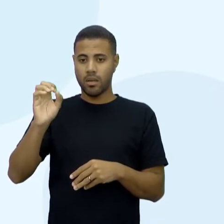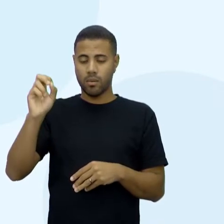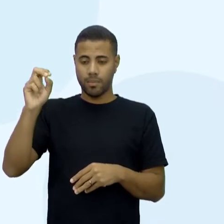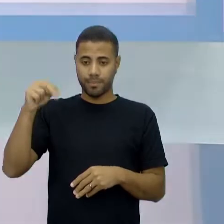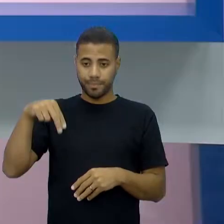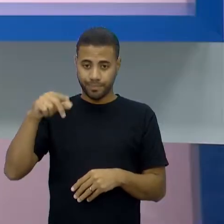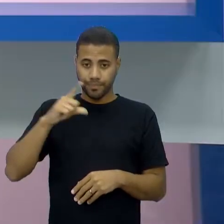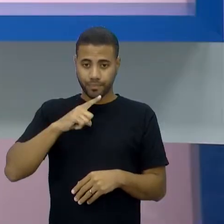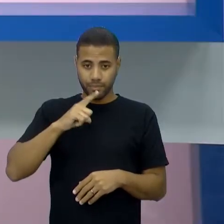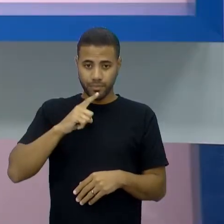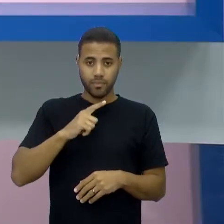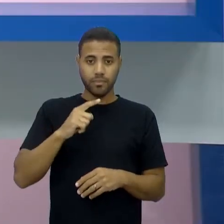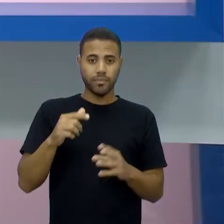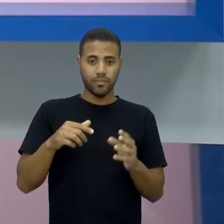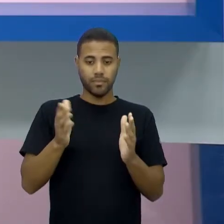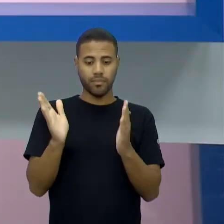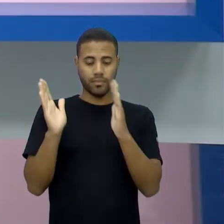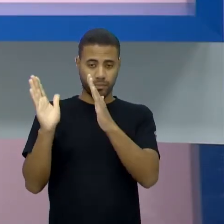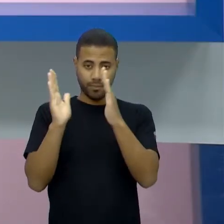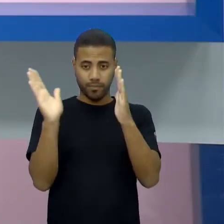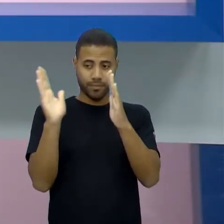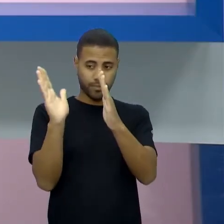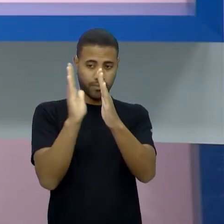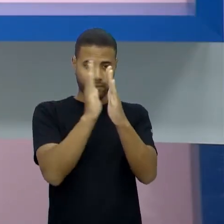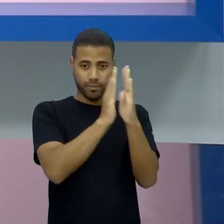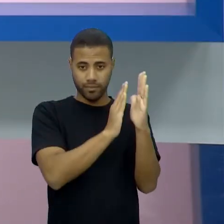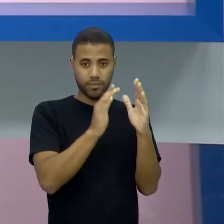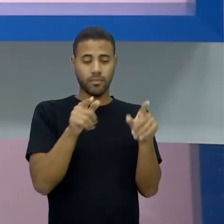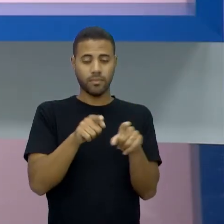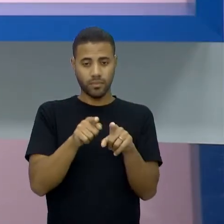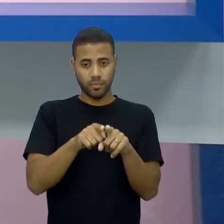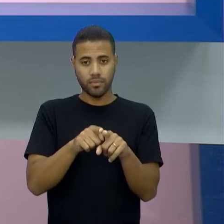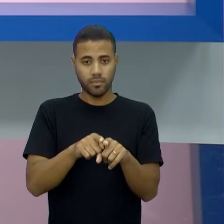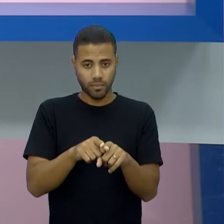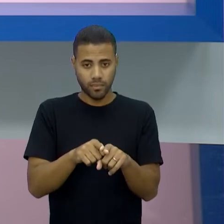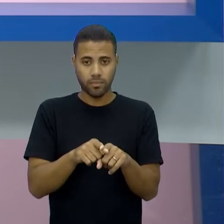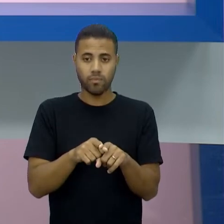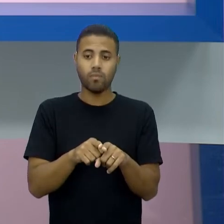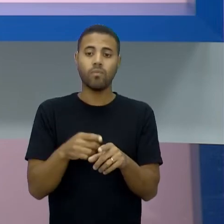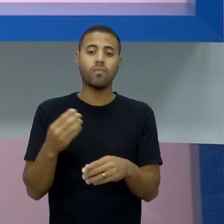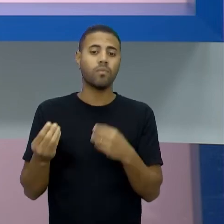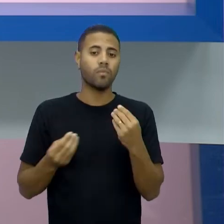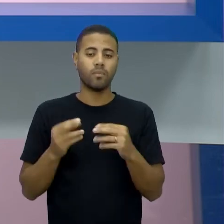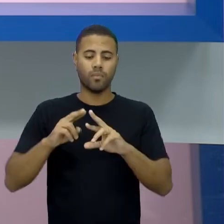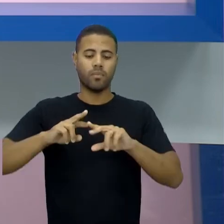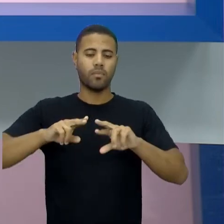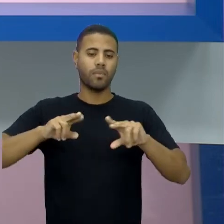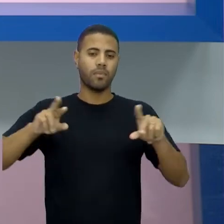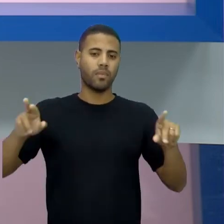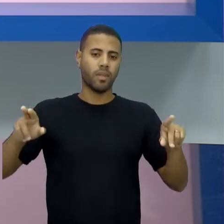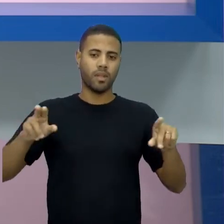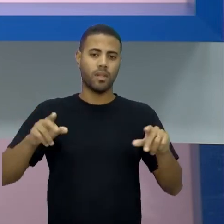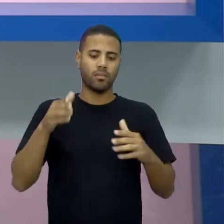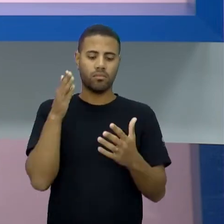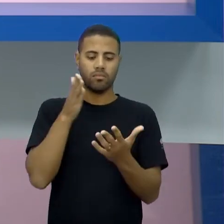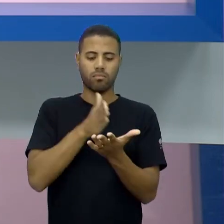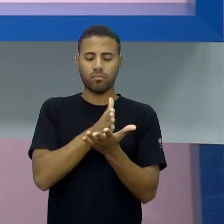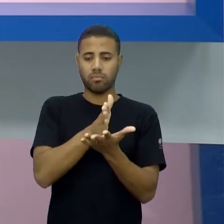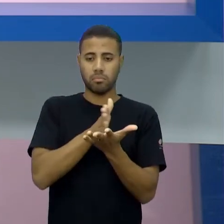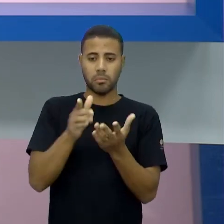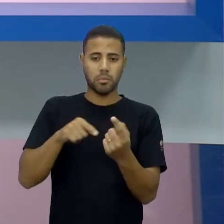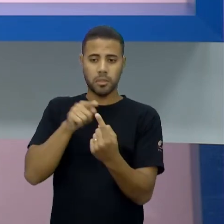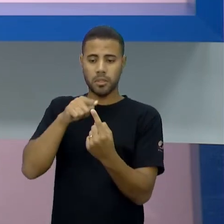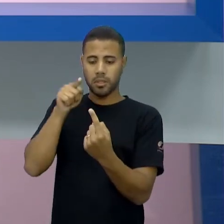temos a Biblioteca de Alexandria, É uma biblioteca e, como ela tinha várias funções que a gente vai ver daqui a